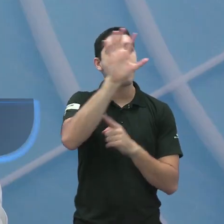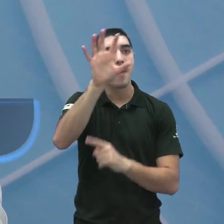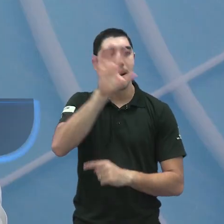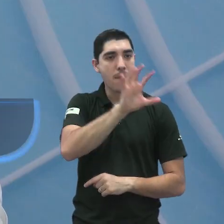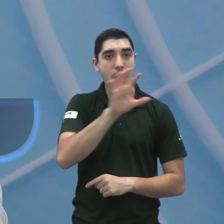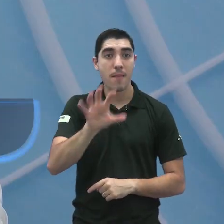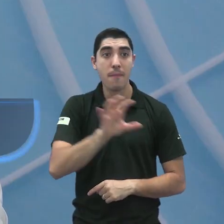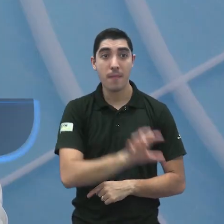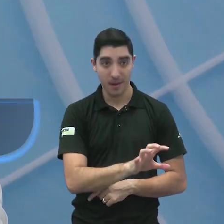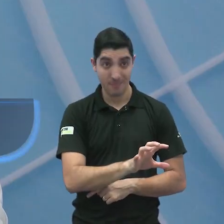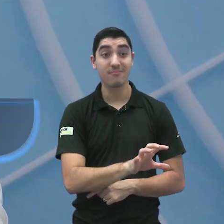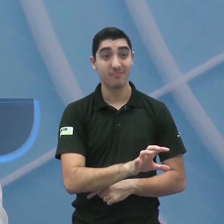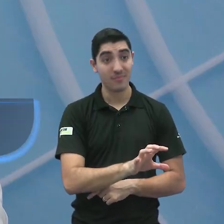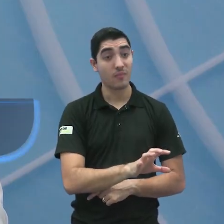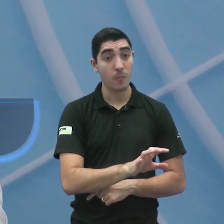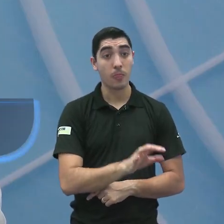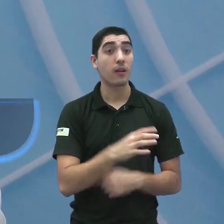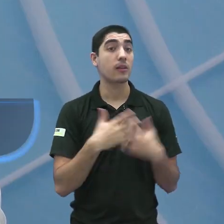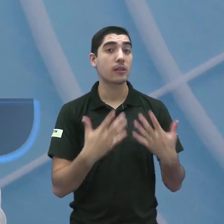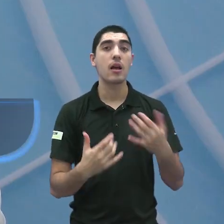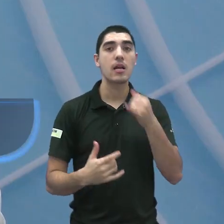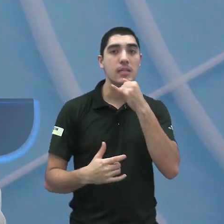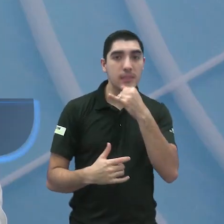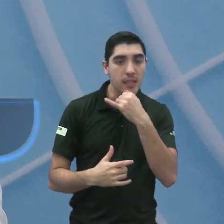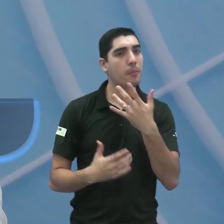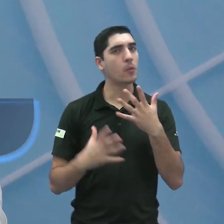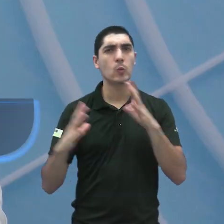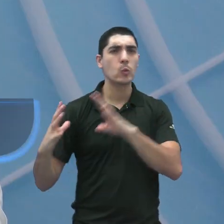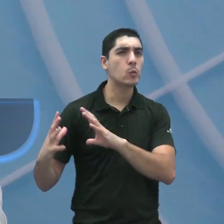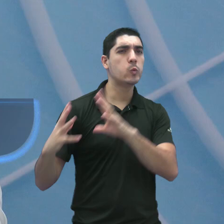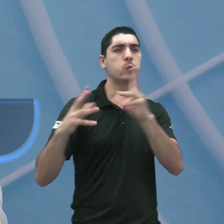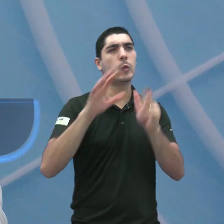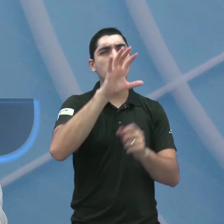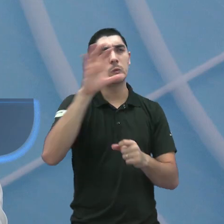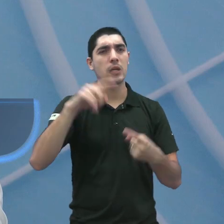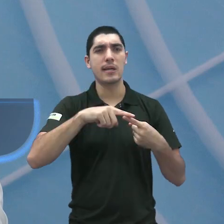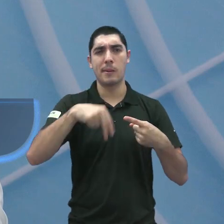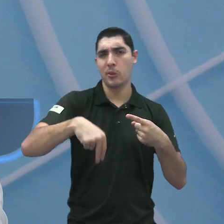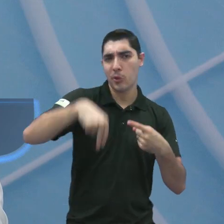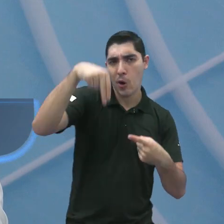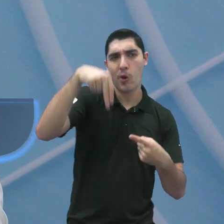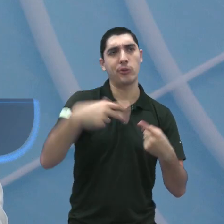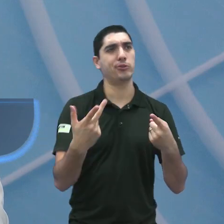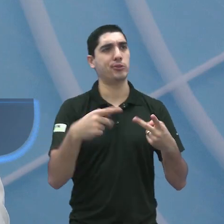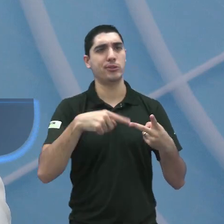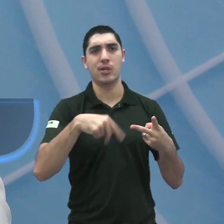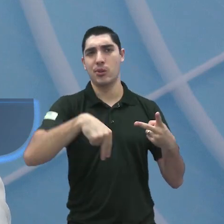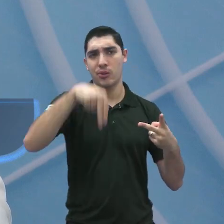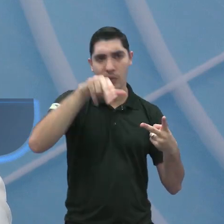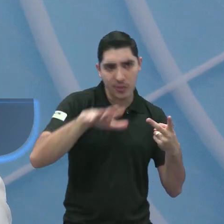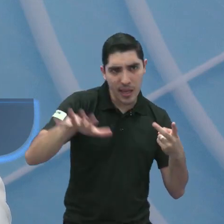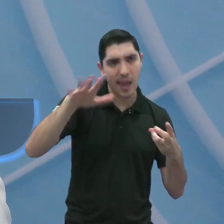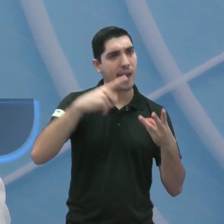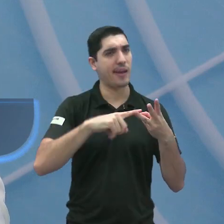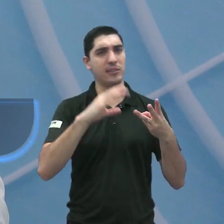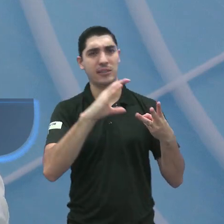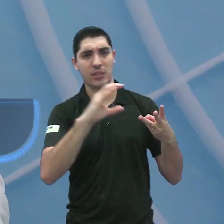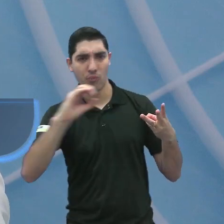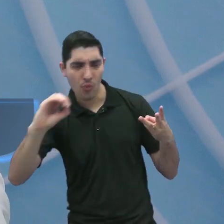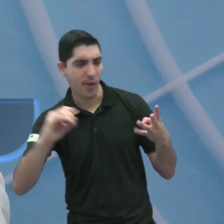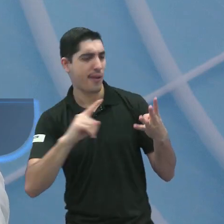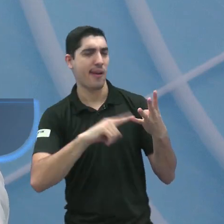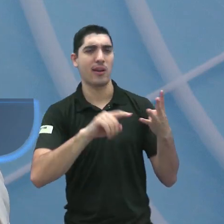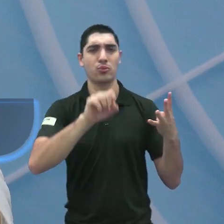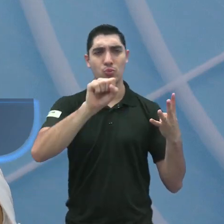mesma quantidade de vaga tem por região. Então, isso ajuda a reduzir a desigualdade, né? Então, majoritariamente, a gente